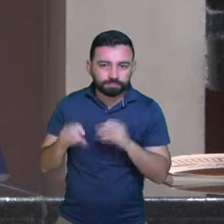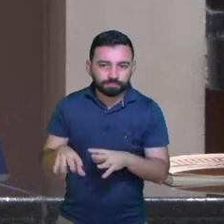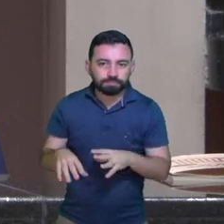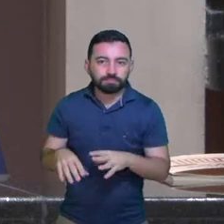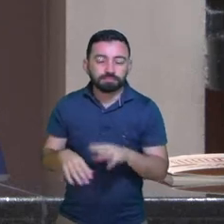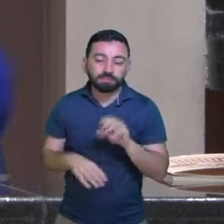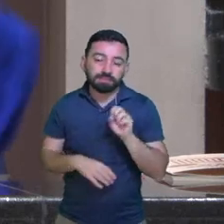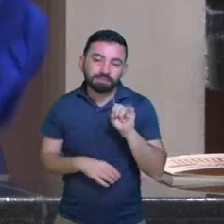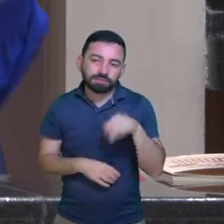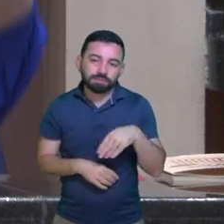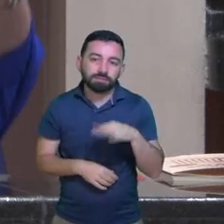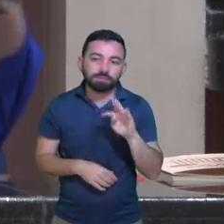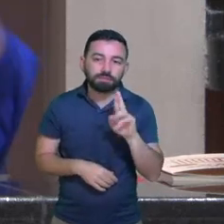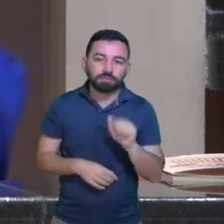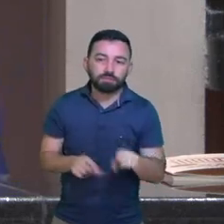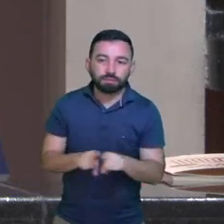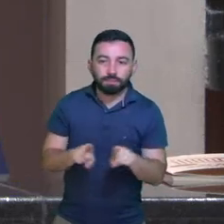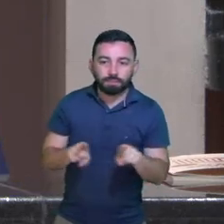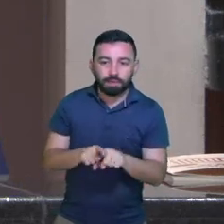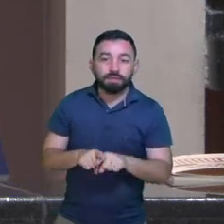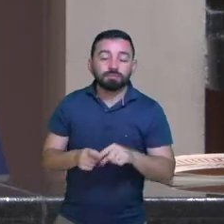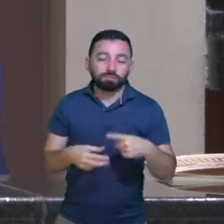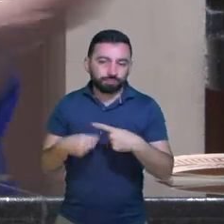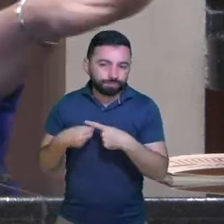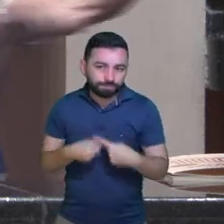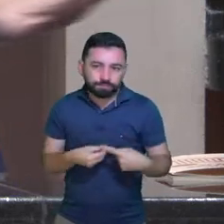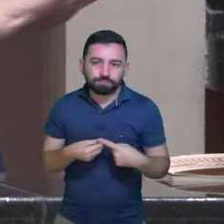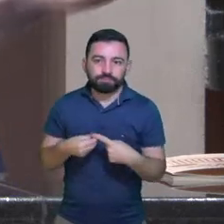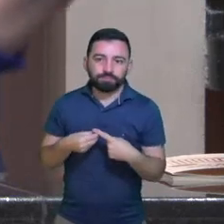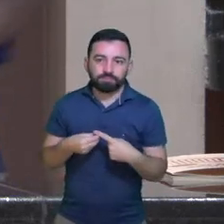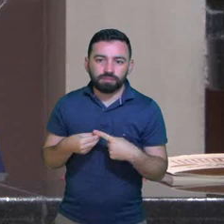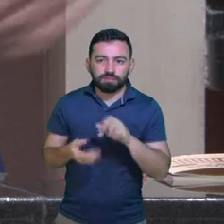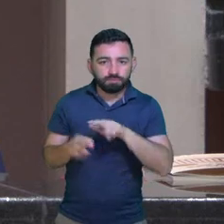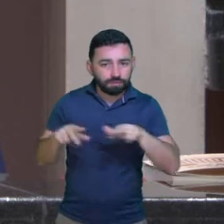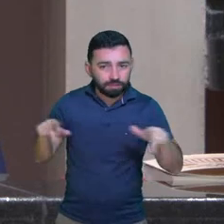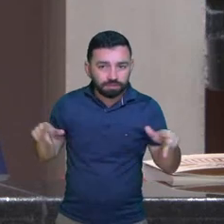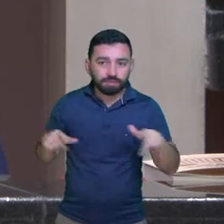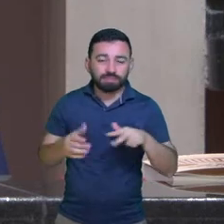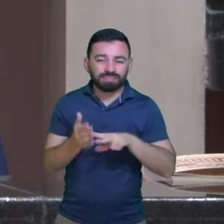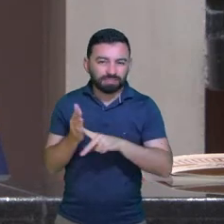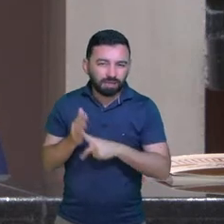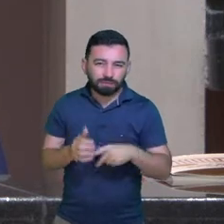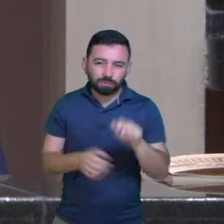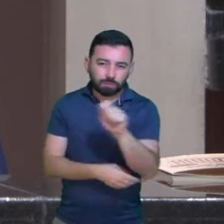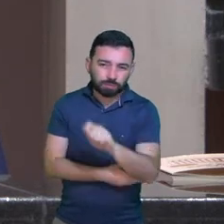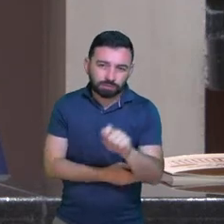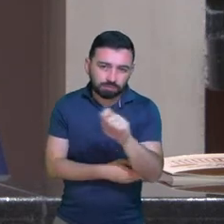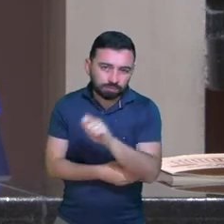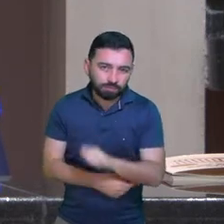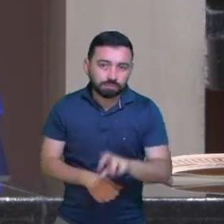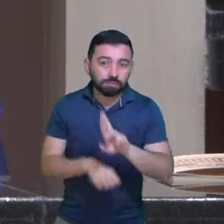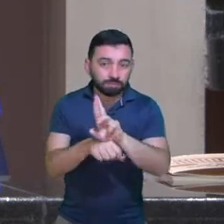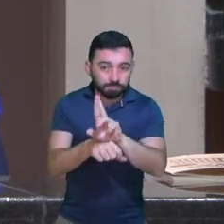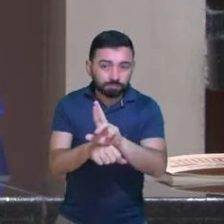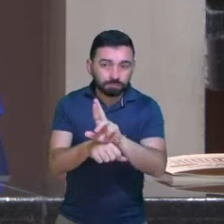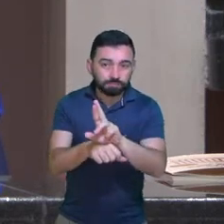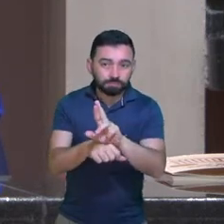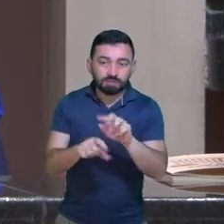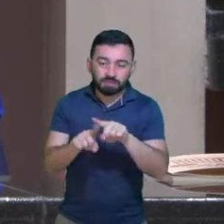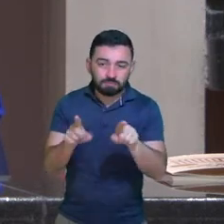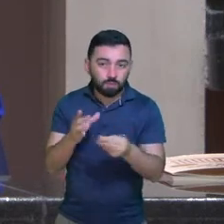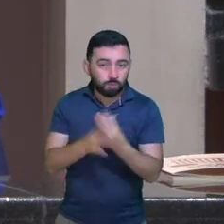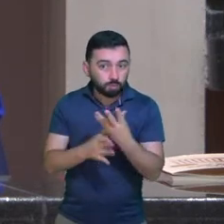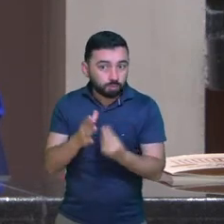estadual e os sindicatos municipais e os diferentes sindicatos e associações nas suas representações produziu